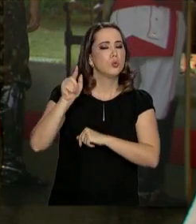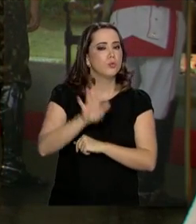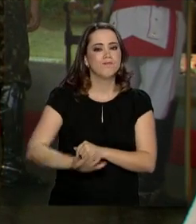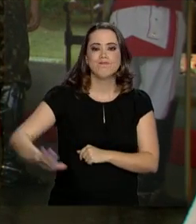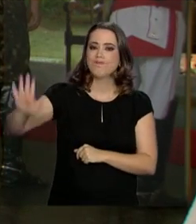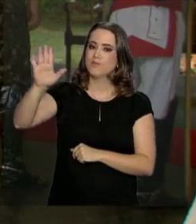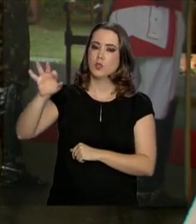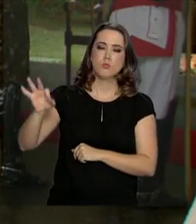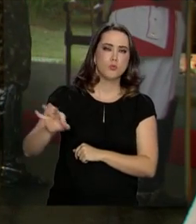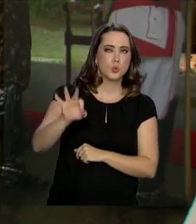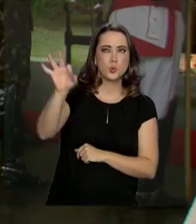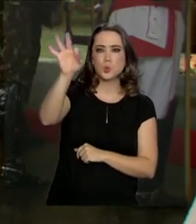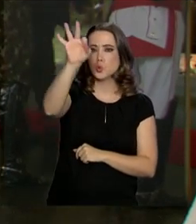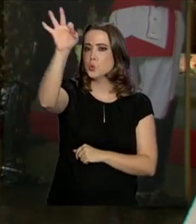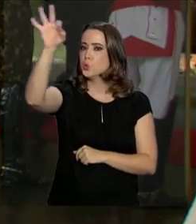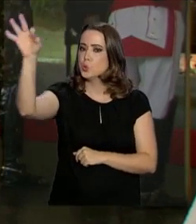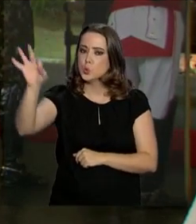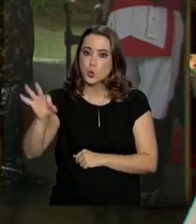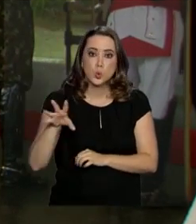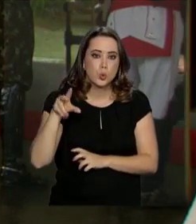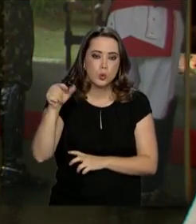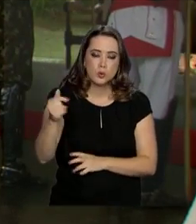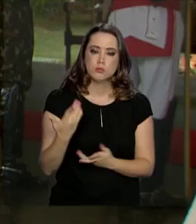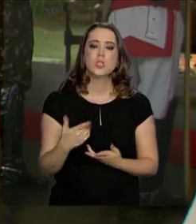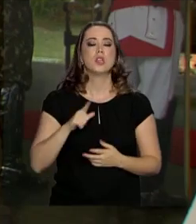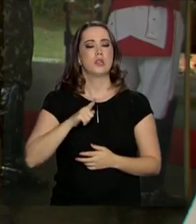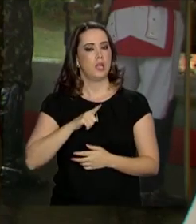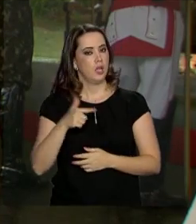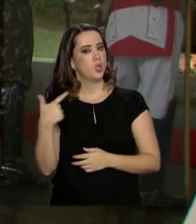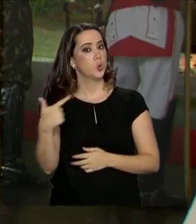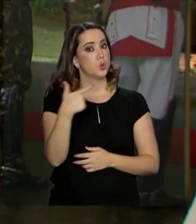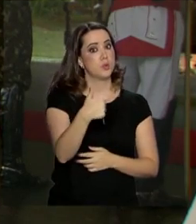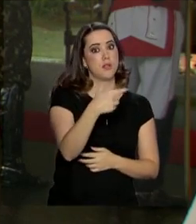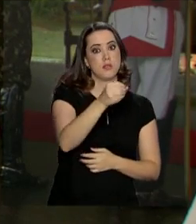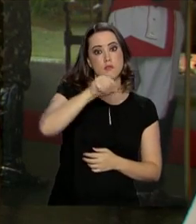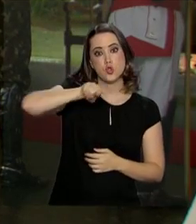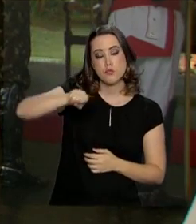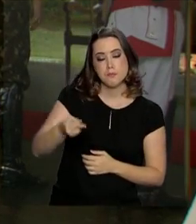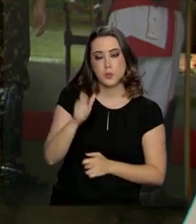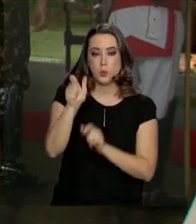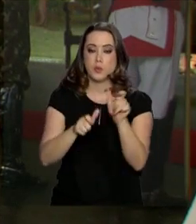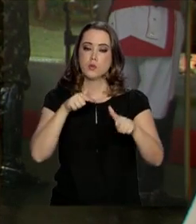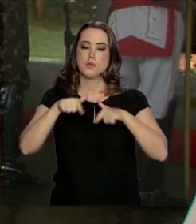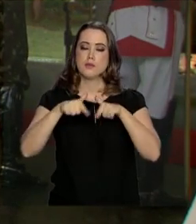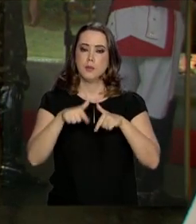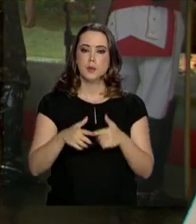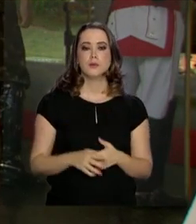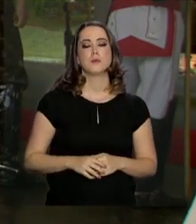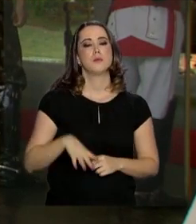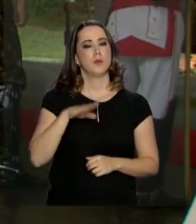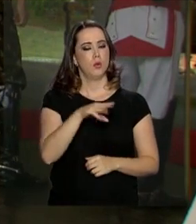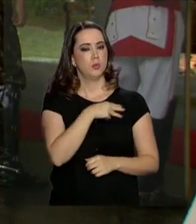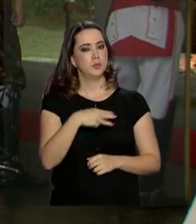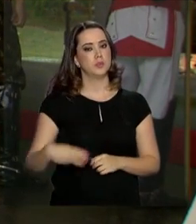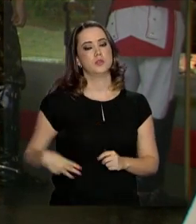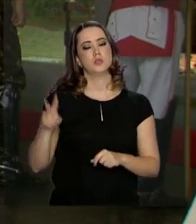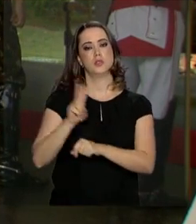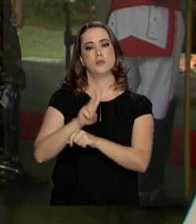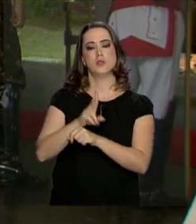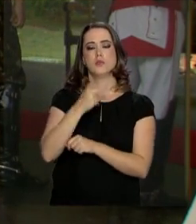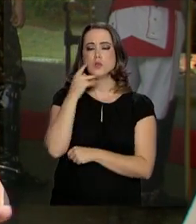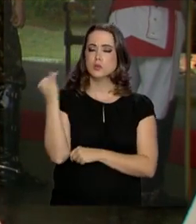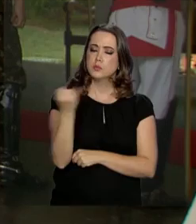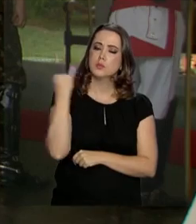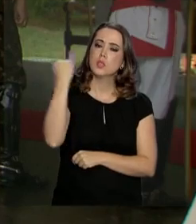território nacional. Para isso, a força conta com 220 mil militares. O ministro da Defesa também